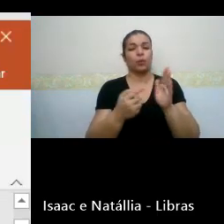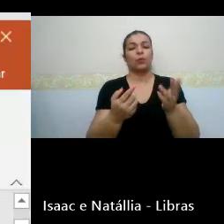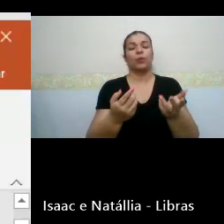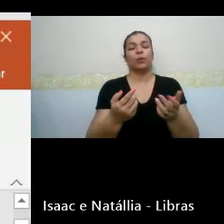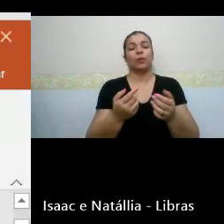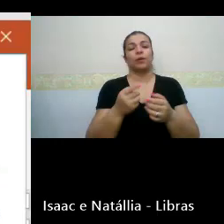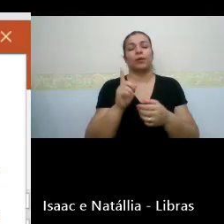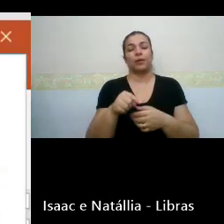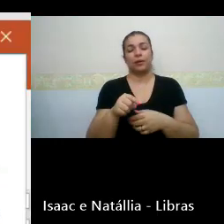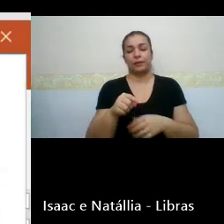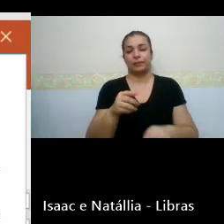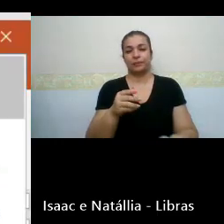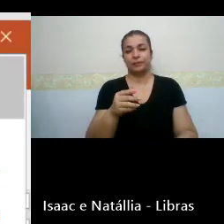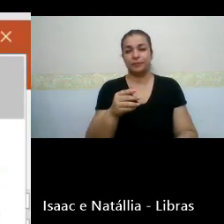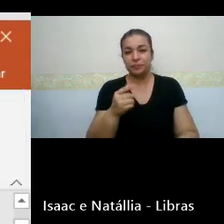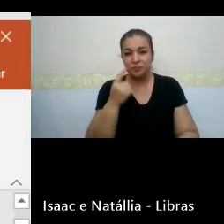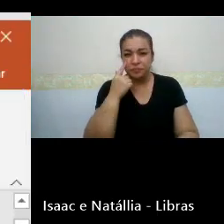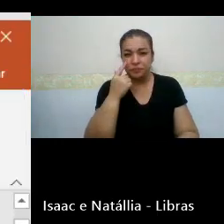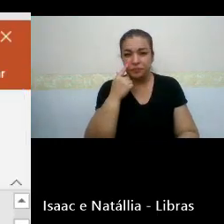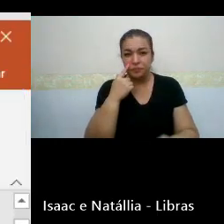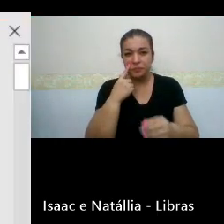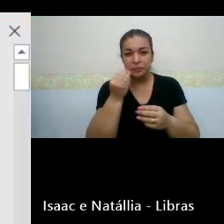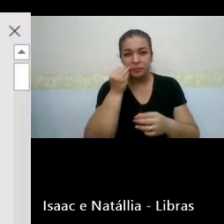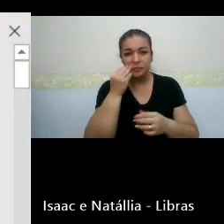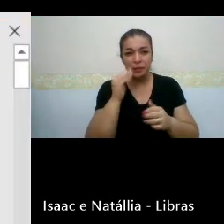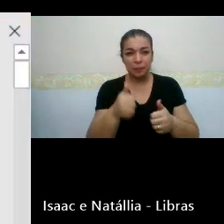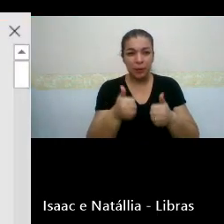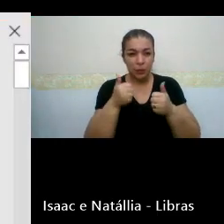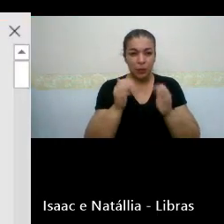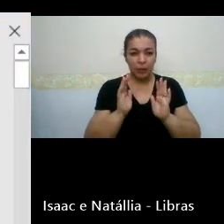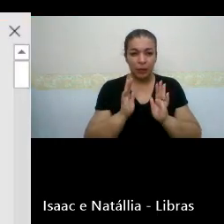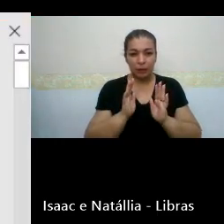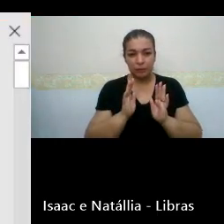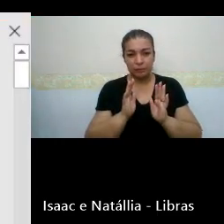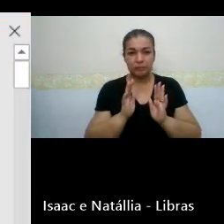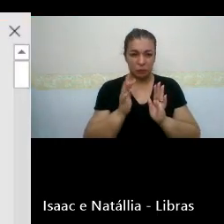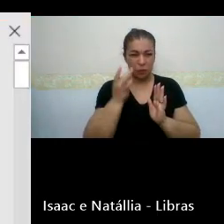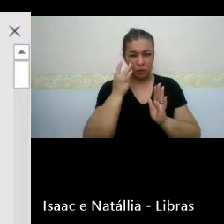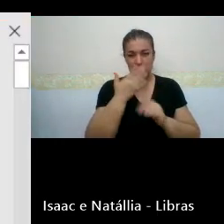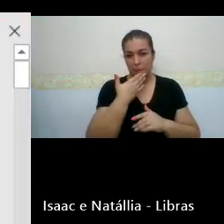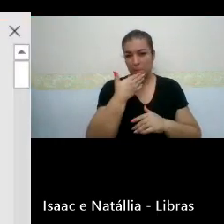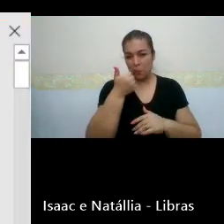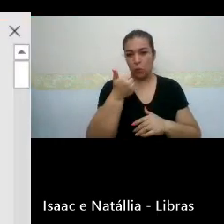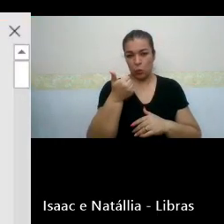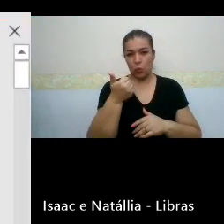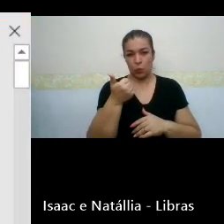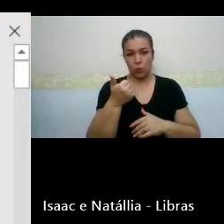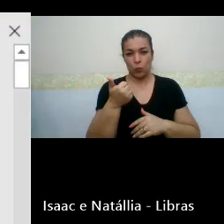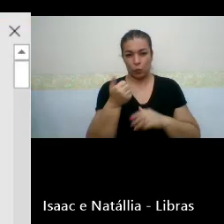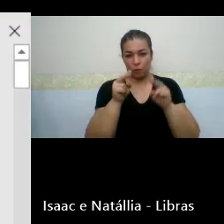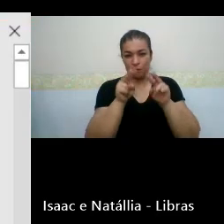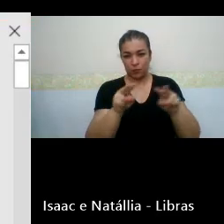deixa eu ver se eu faço algo para melhorar aqui, quer ver? Ocultar, eu acho que melhorou a visualização,